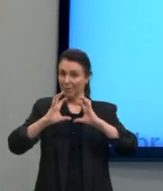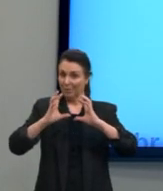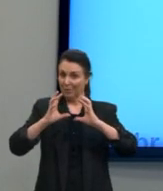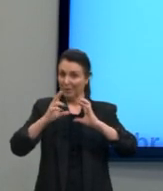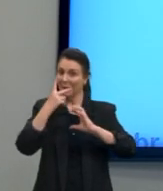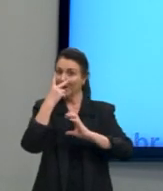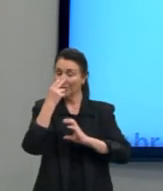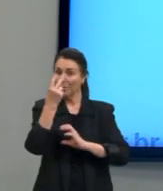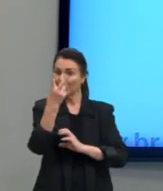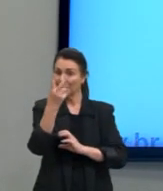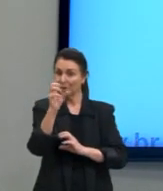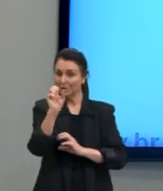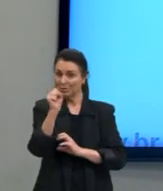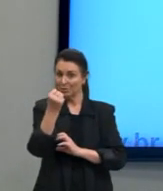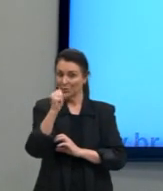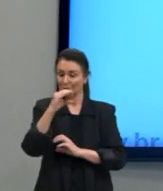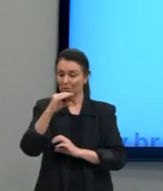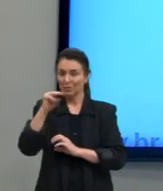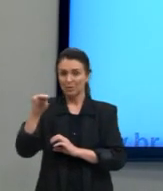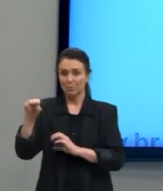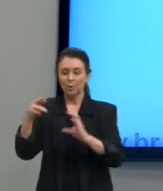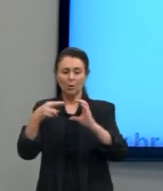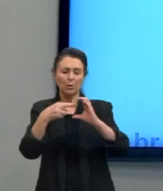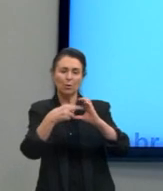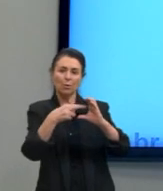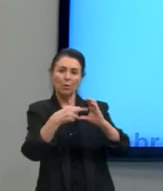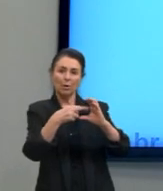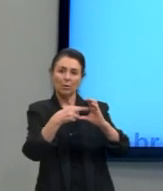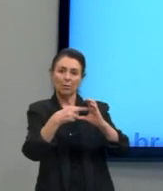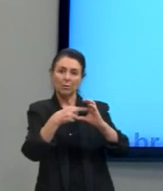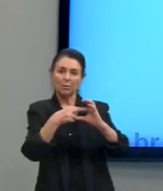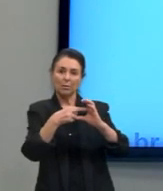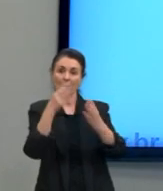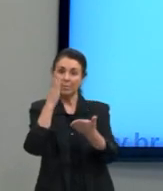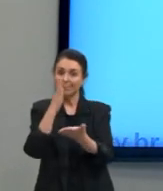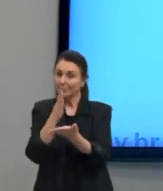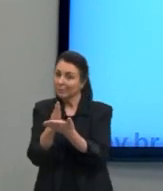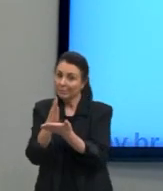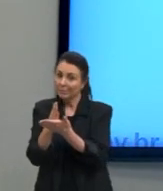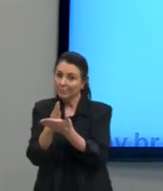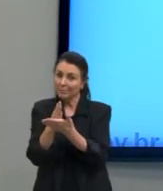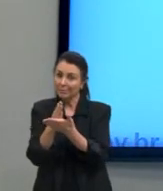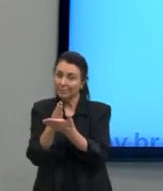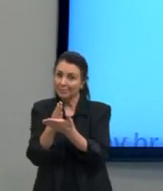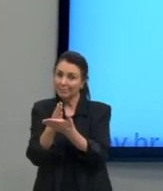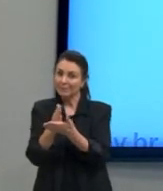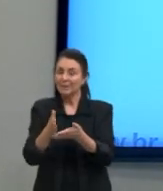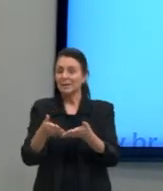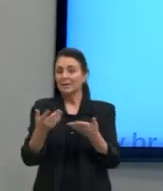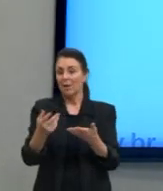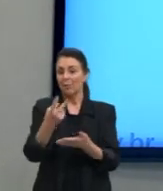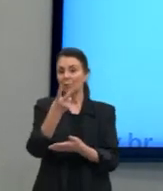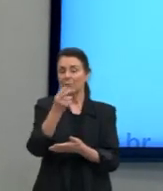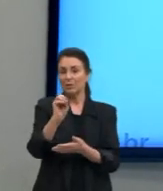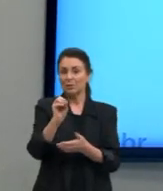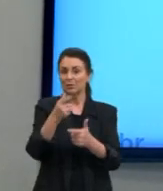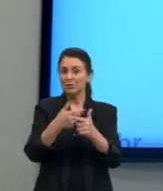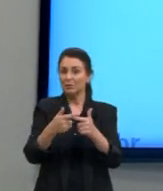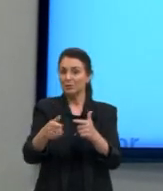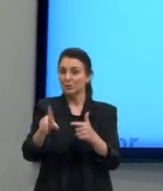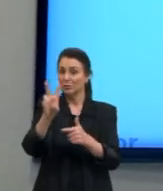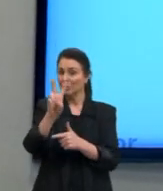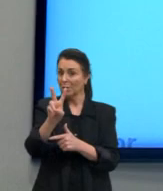28 cm e o raio é justamente a metade né então a gente faz 20 /